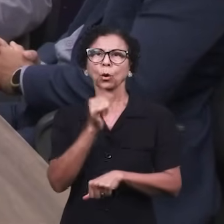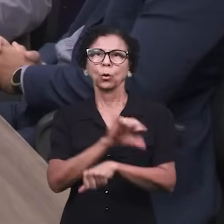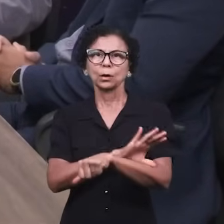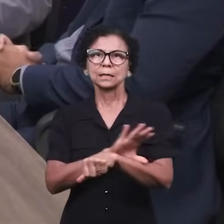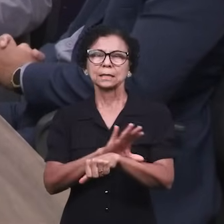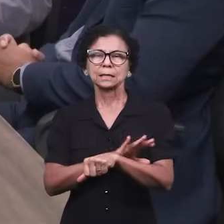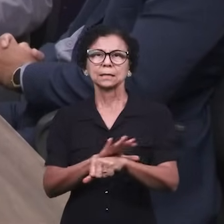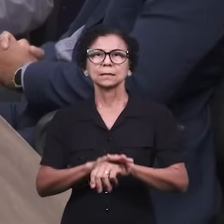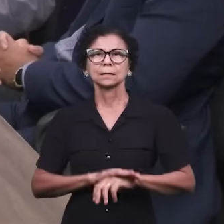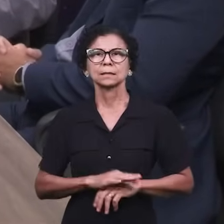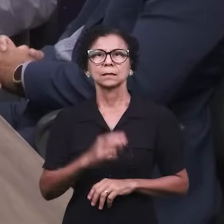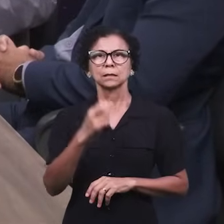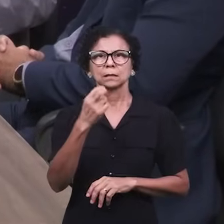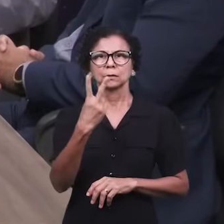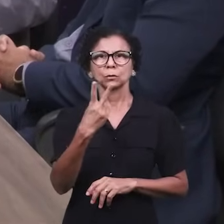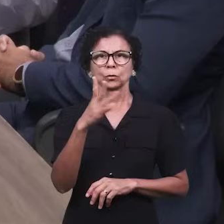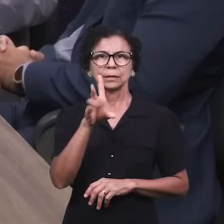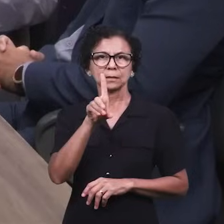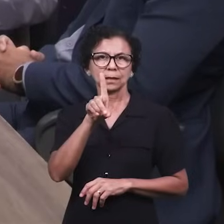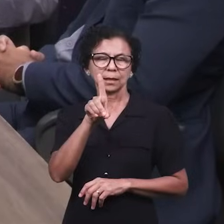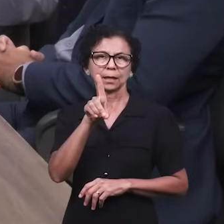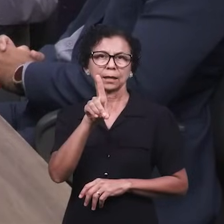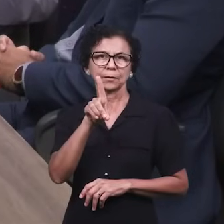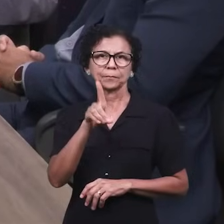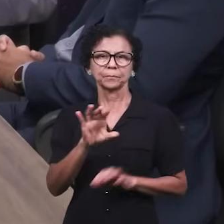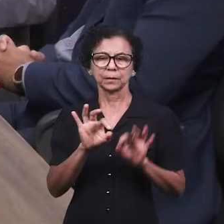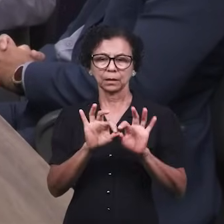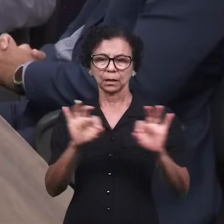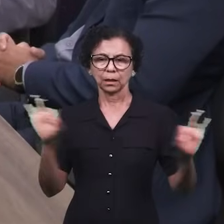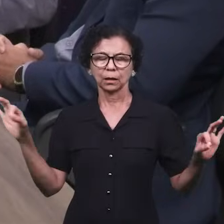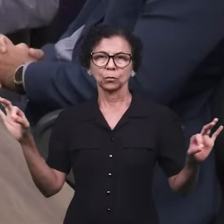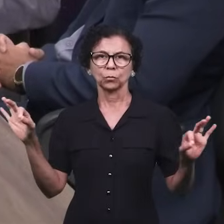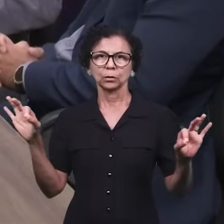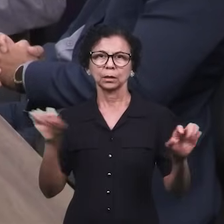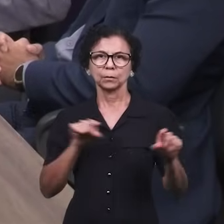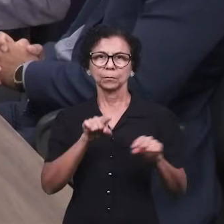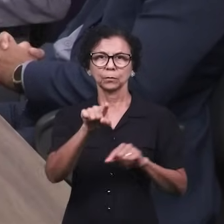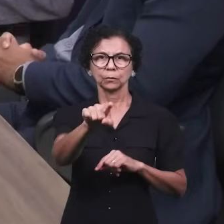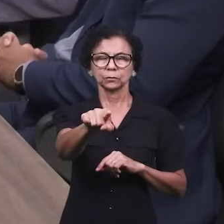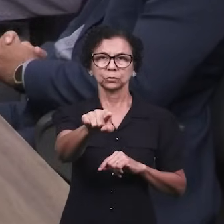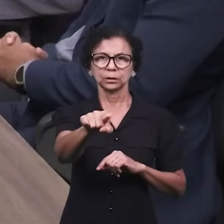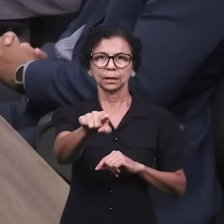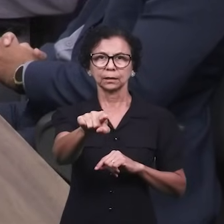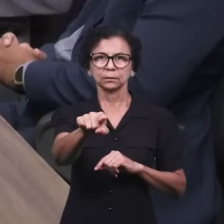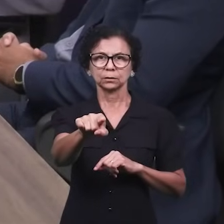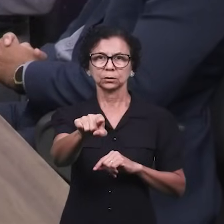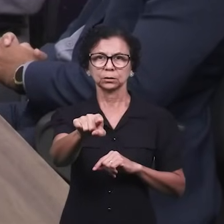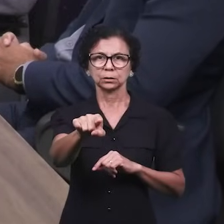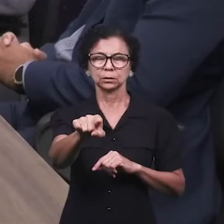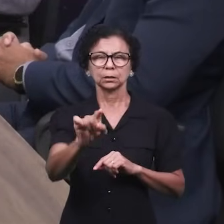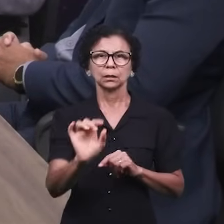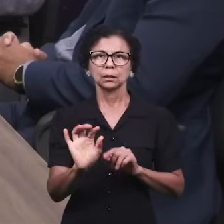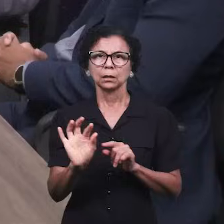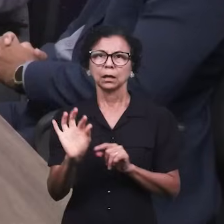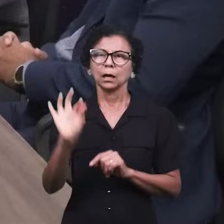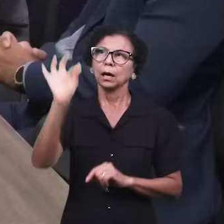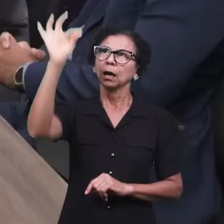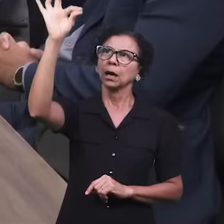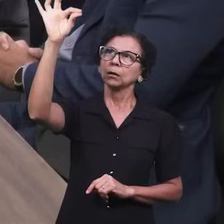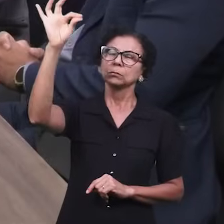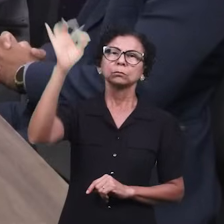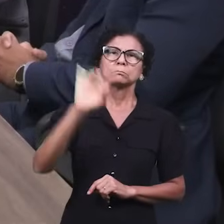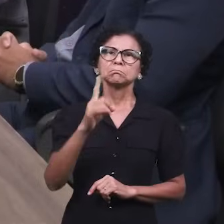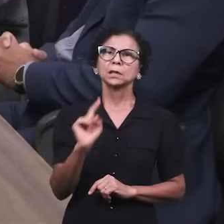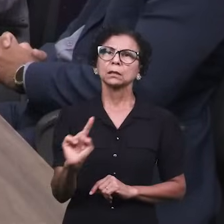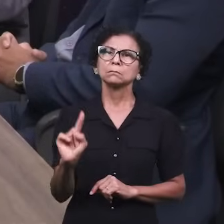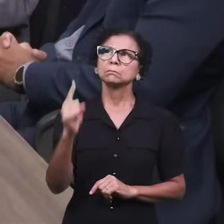plano de 2 dimensões. Só existe ali a largura e a profundidade. não existe altura para